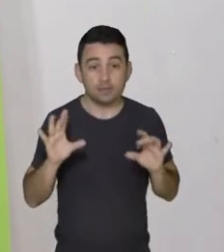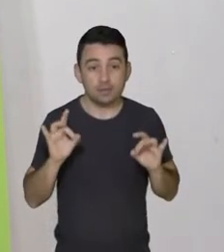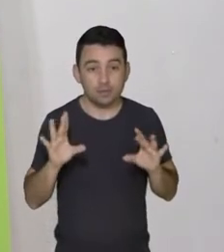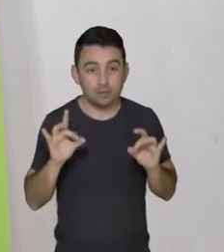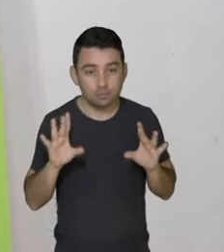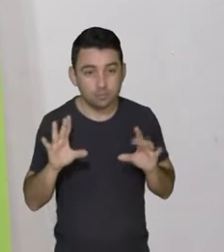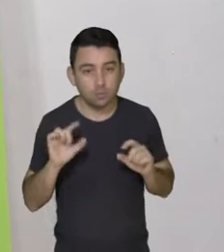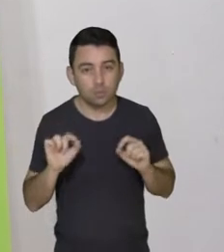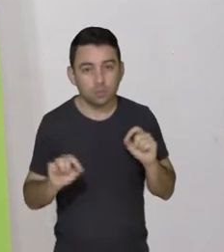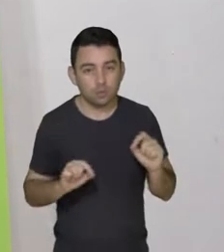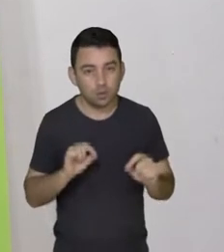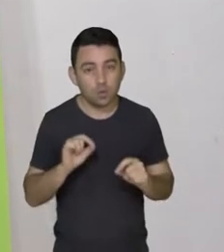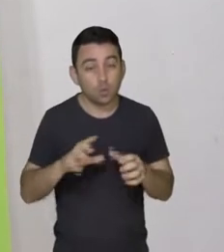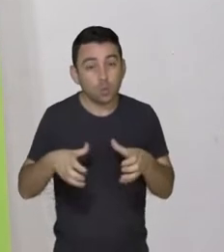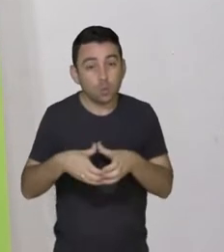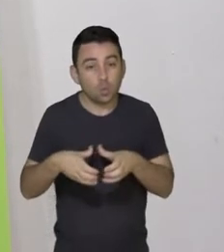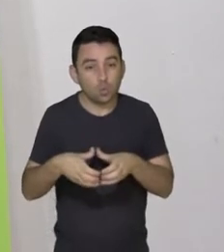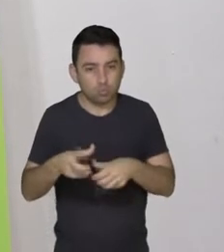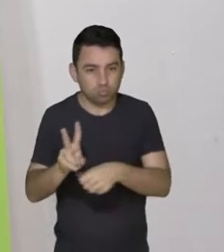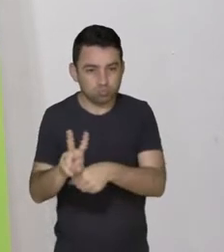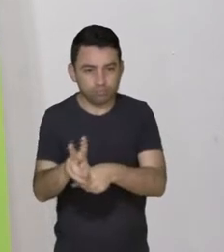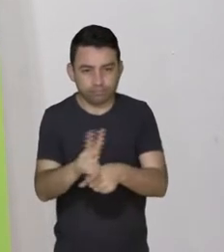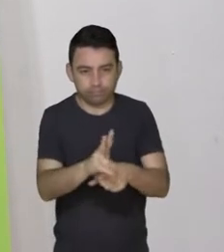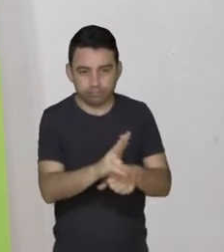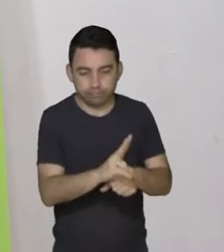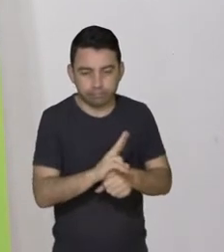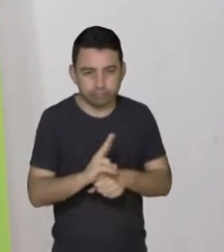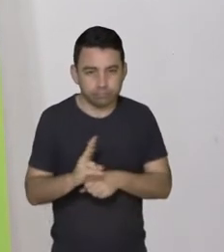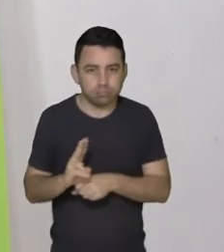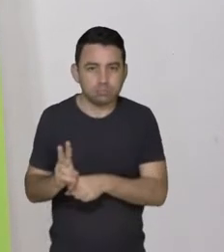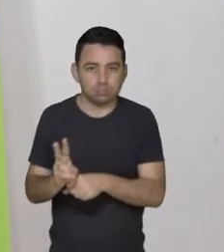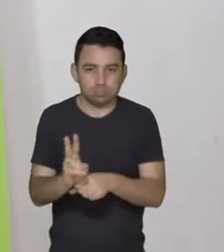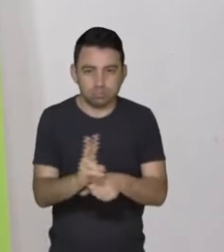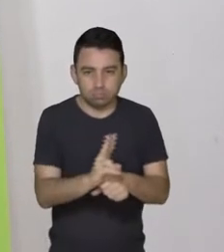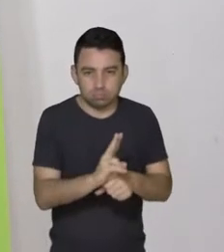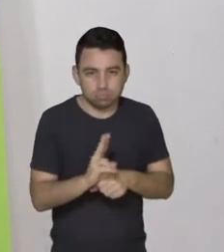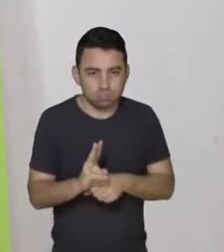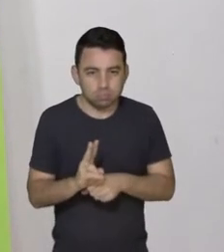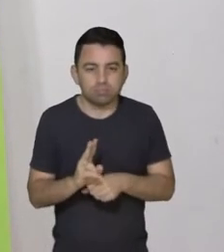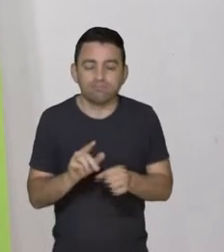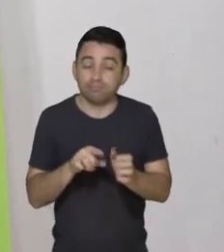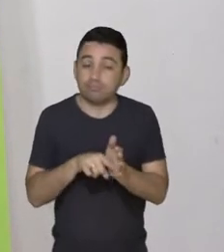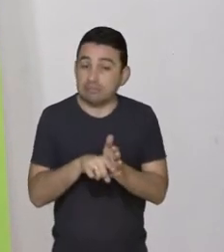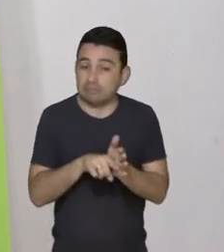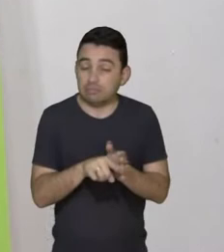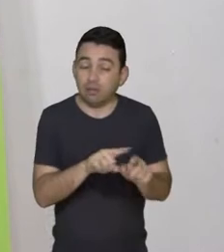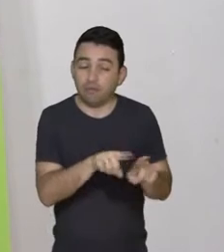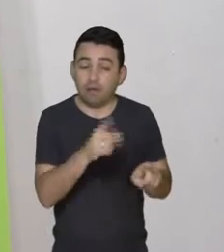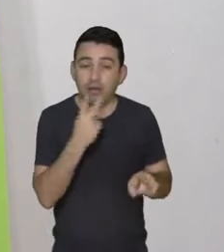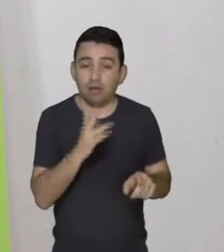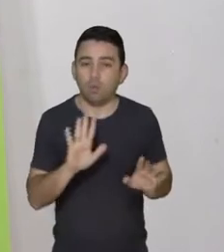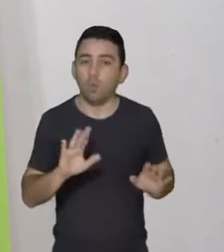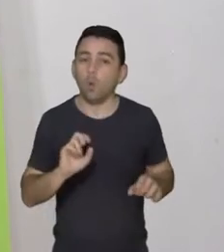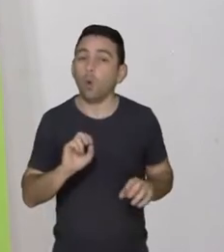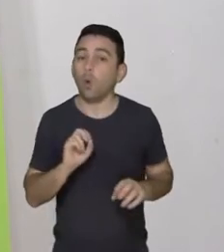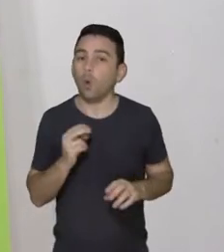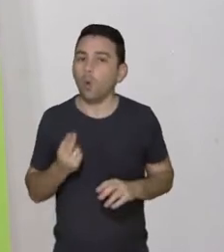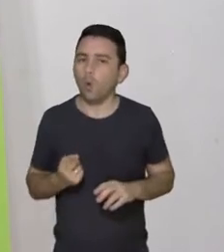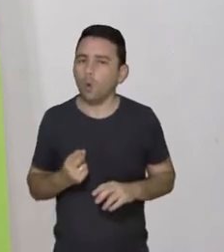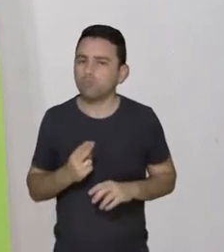a órgãos fiscalizadores dessas ditas empresas de pesquisa ou então foi de forma